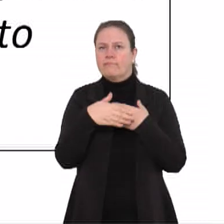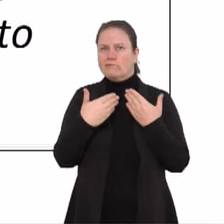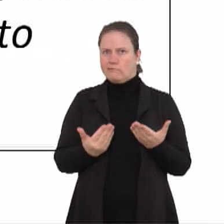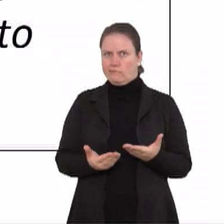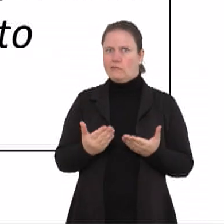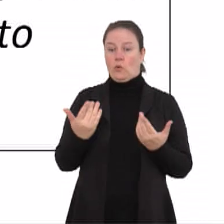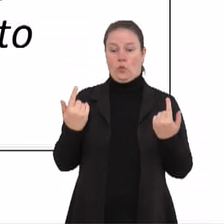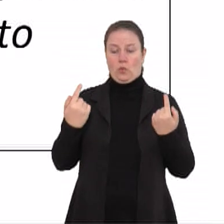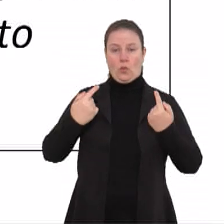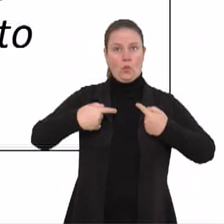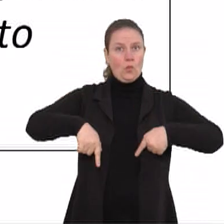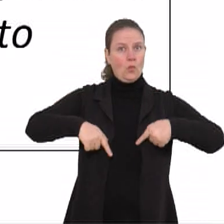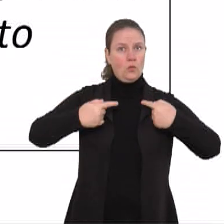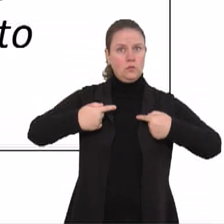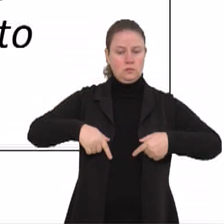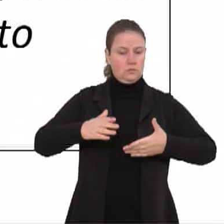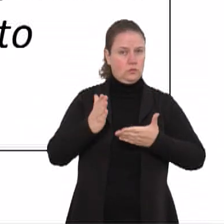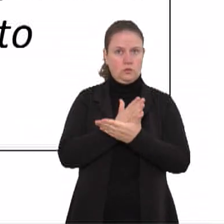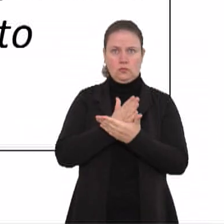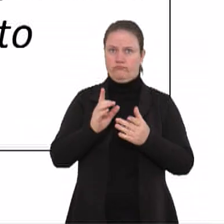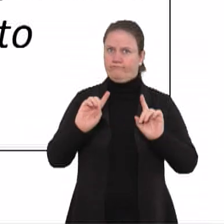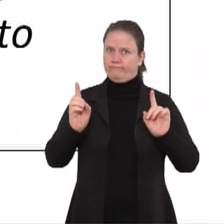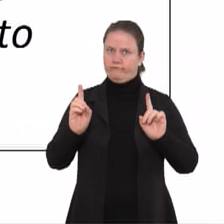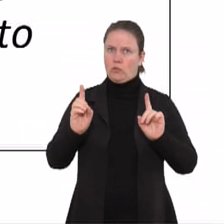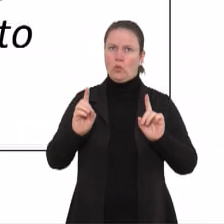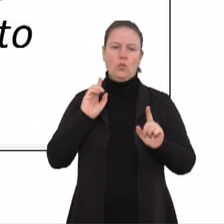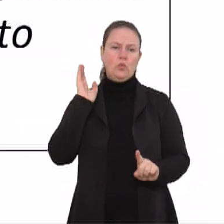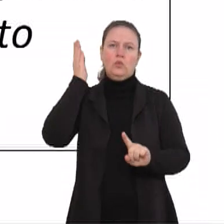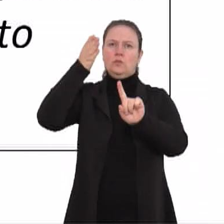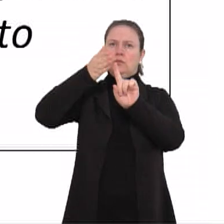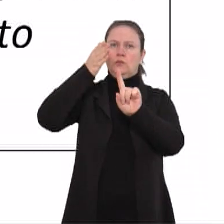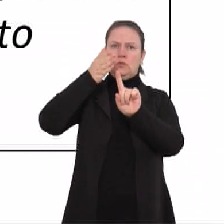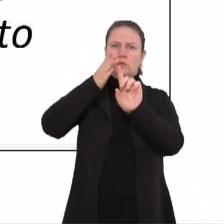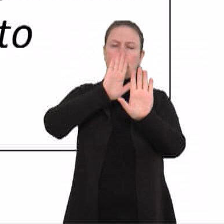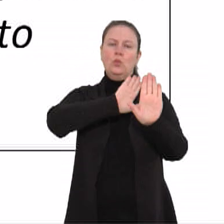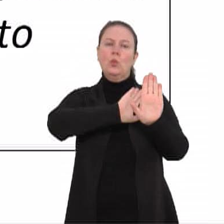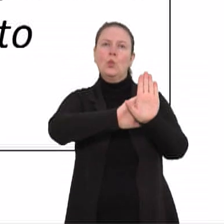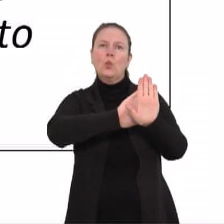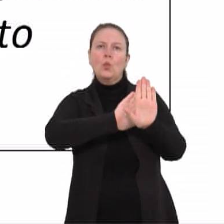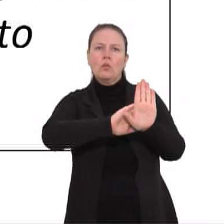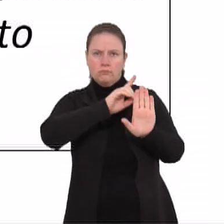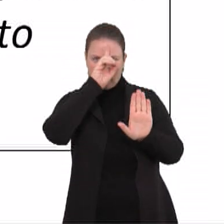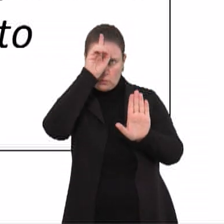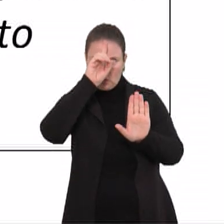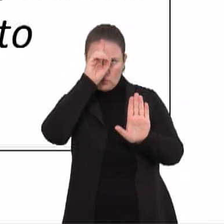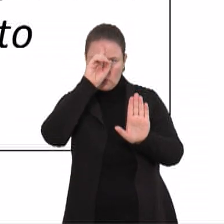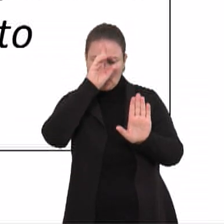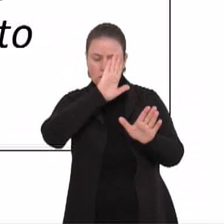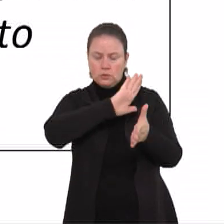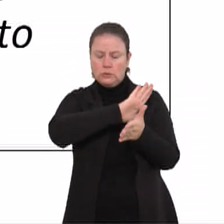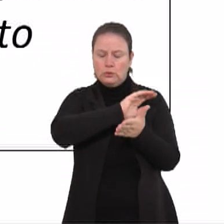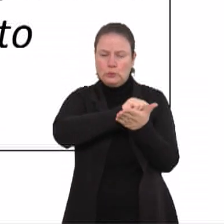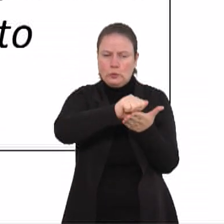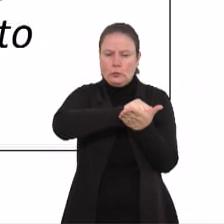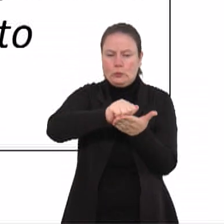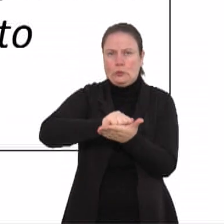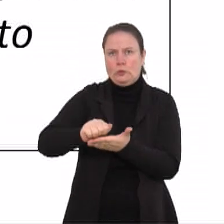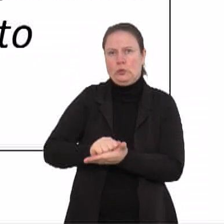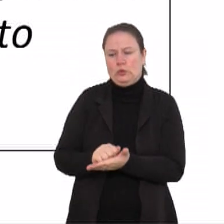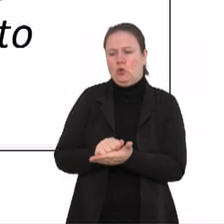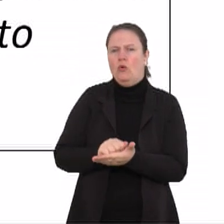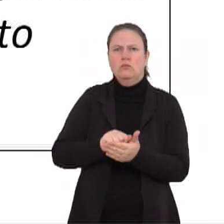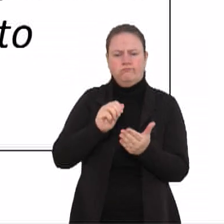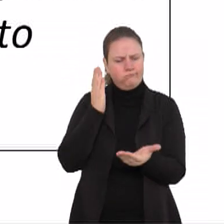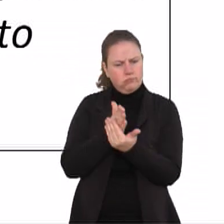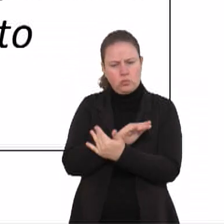contrário, a função da ideologia é a de apagar as diferenças, como as de classes, e de fornecer aos membros